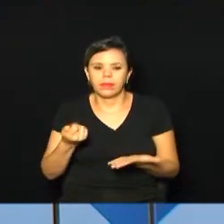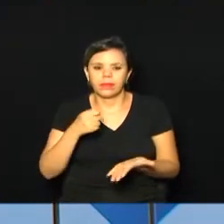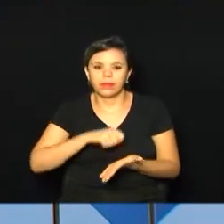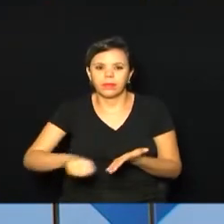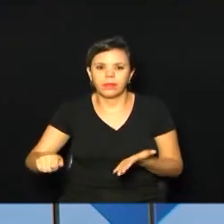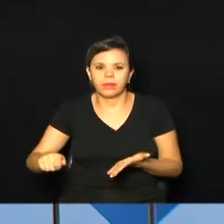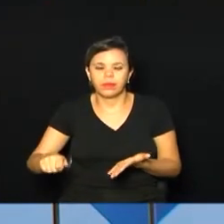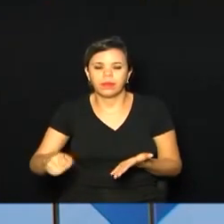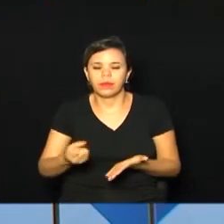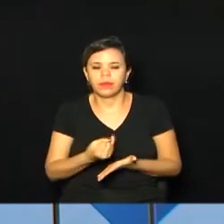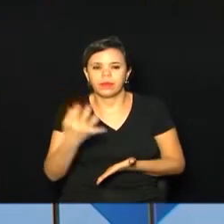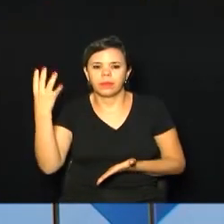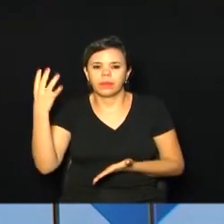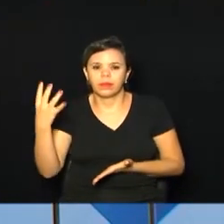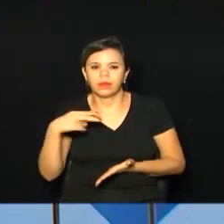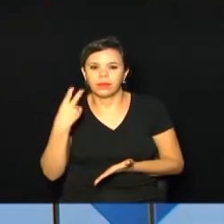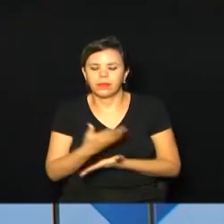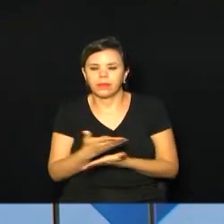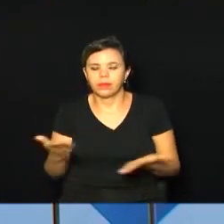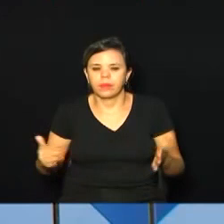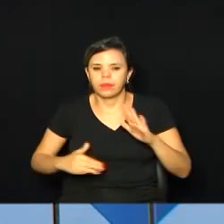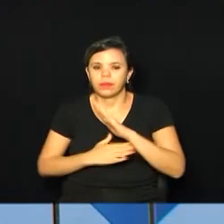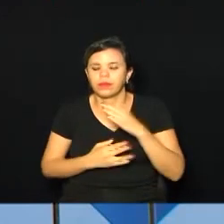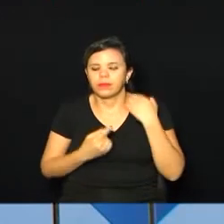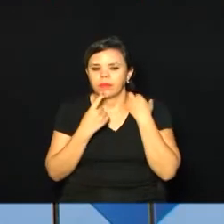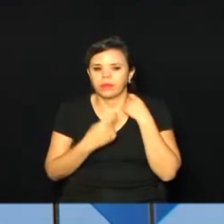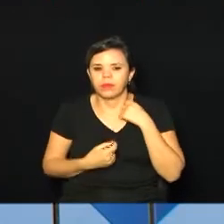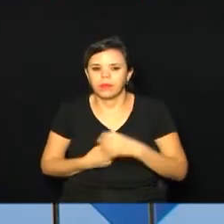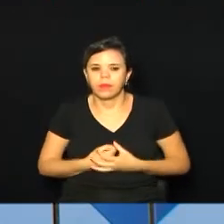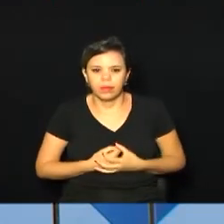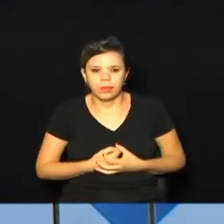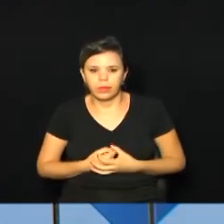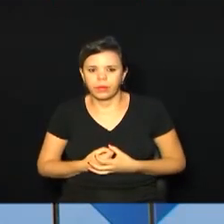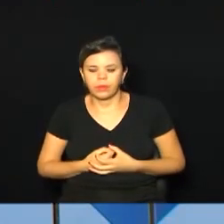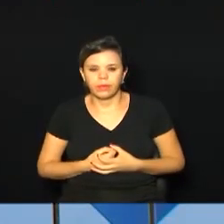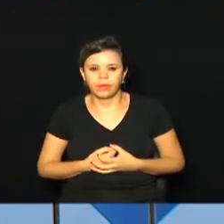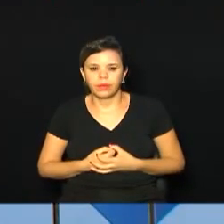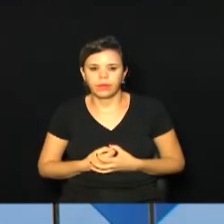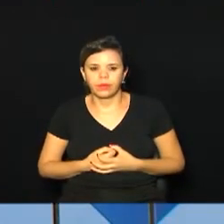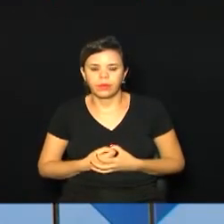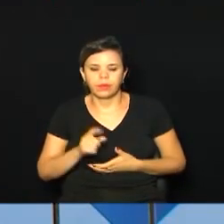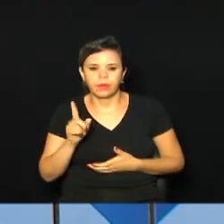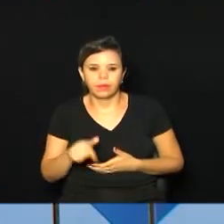por 1/3 dos vereadores da Câmara Municipal de Campinas e será